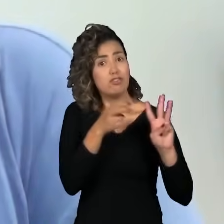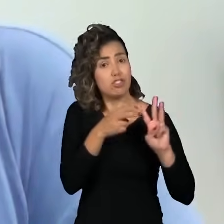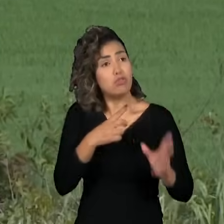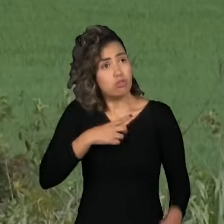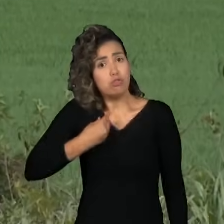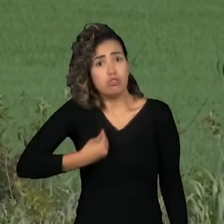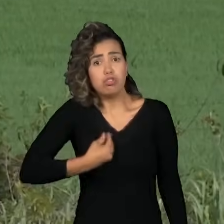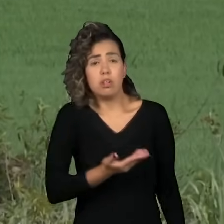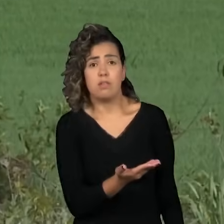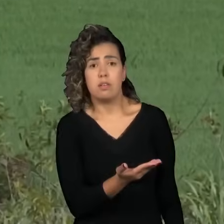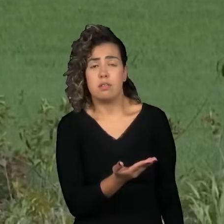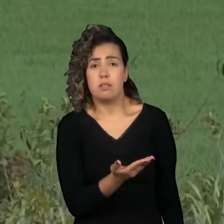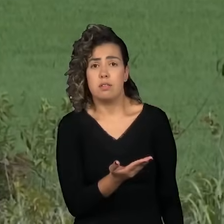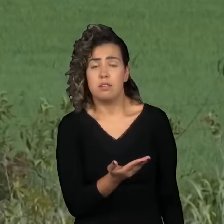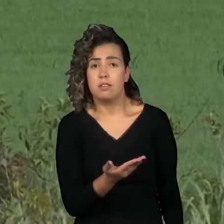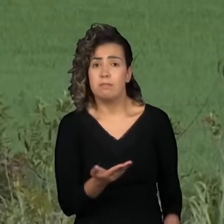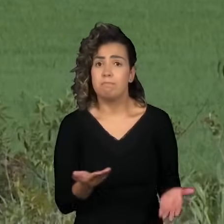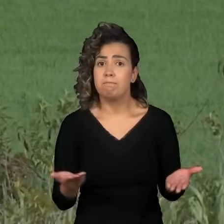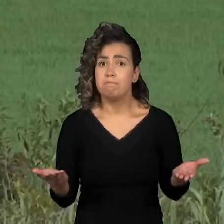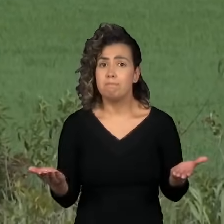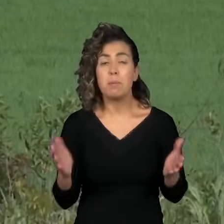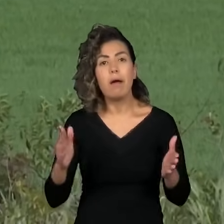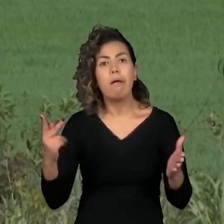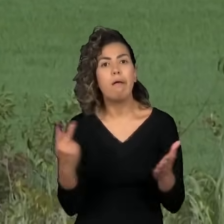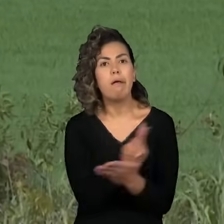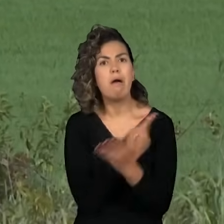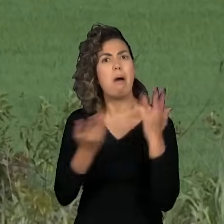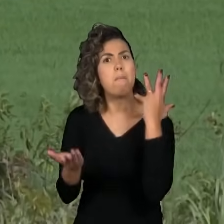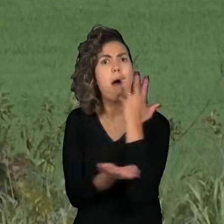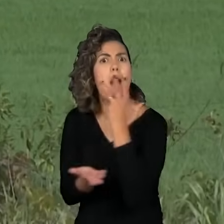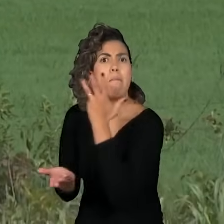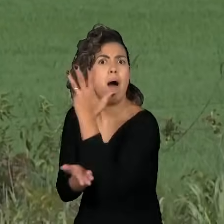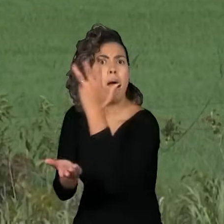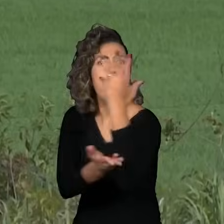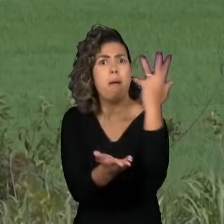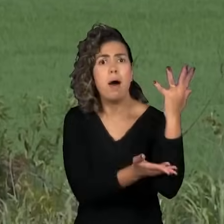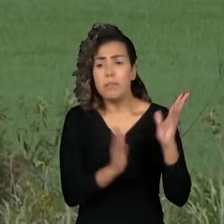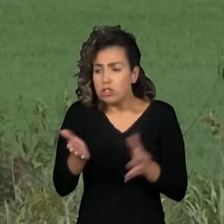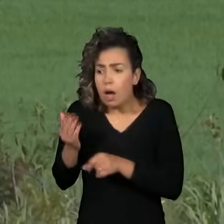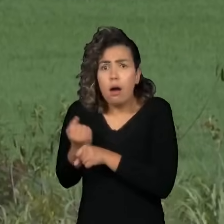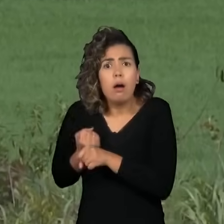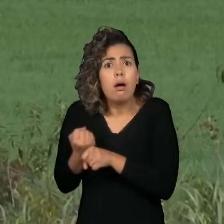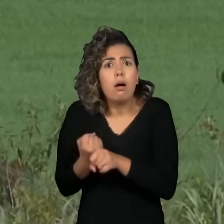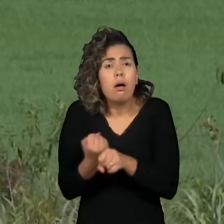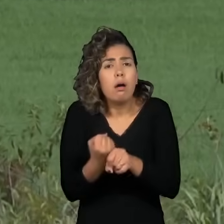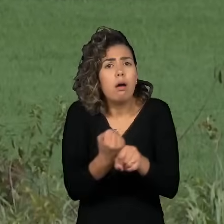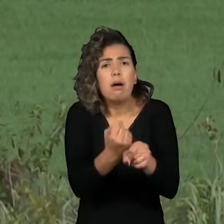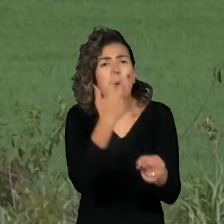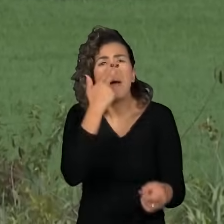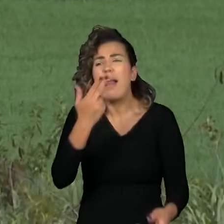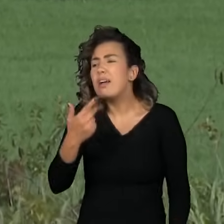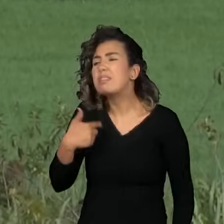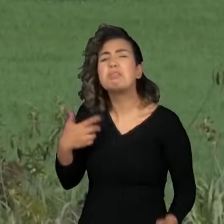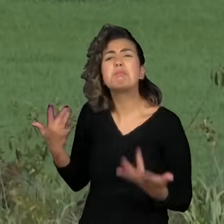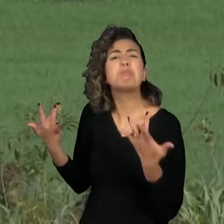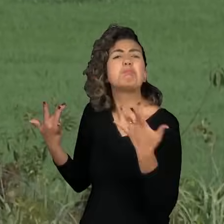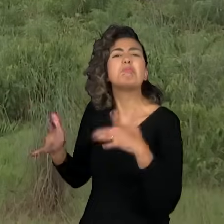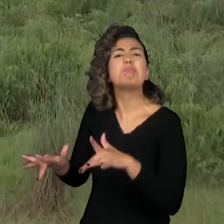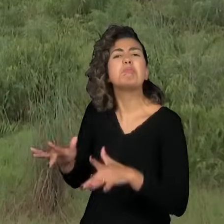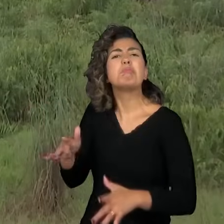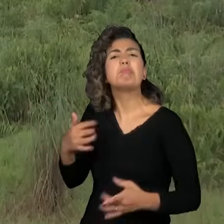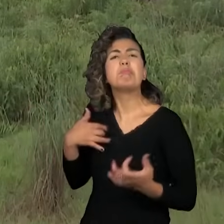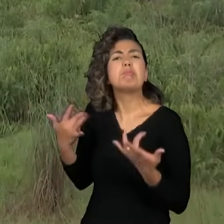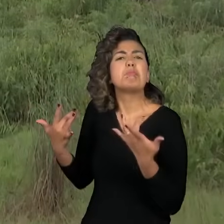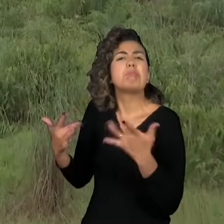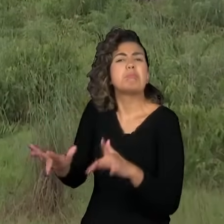habitam. Porém, esse arco de desmatamento que ficou contido durante muitos anos foi pulou esse muro verde,